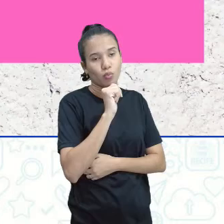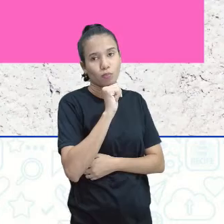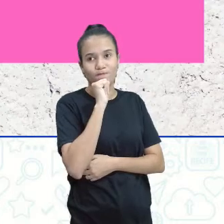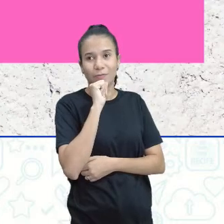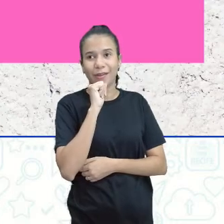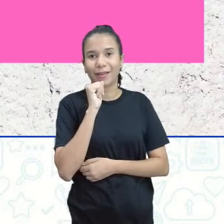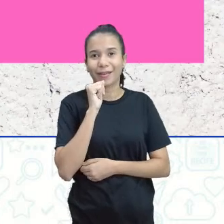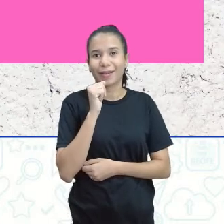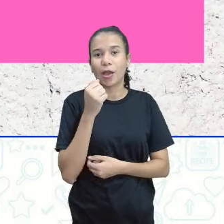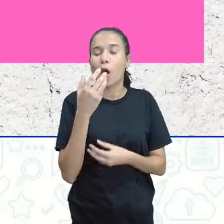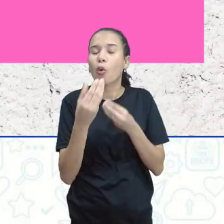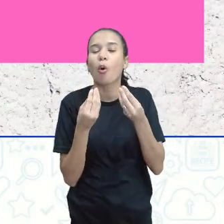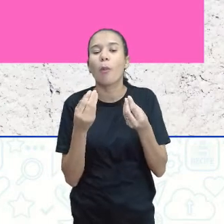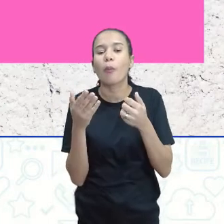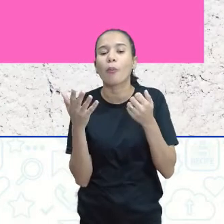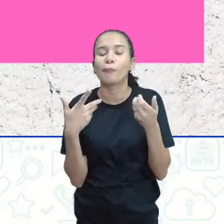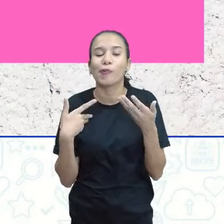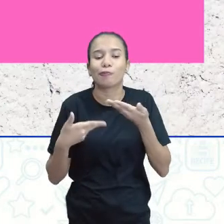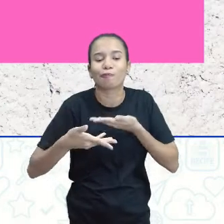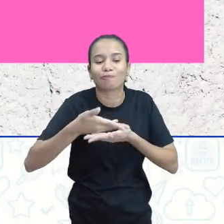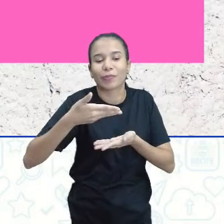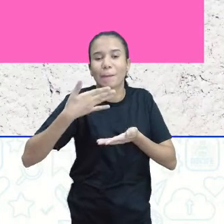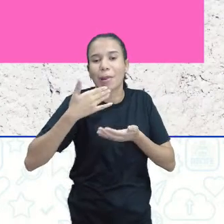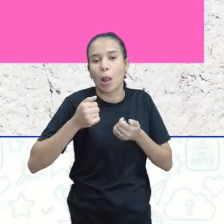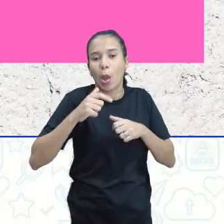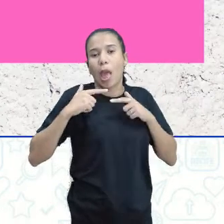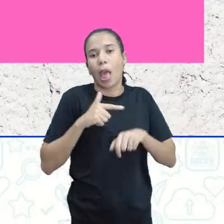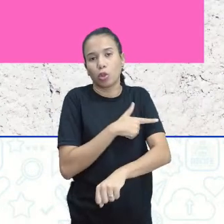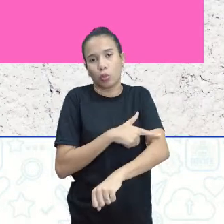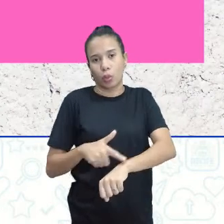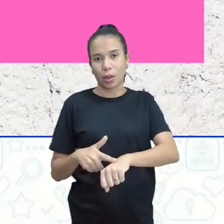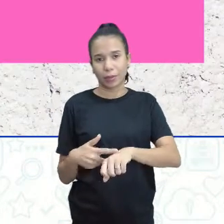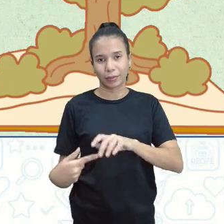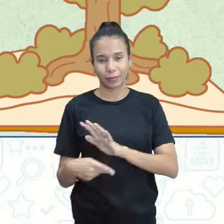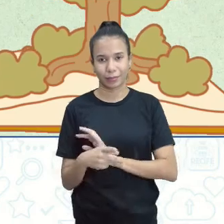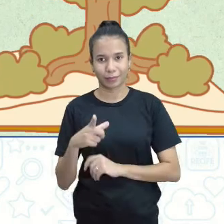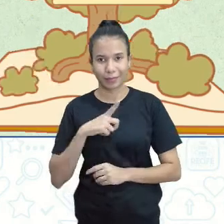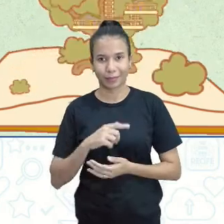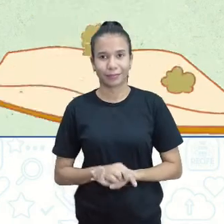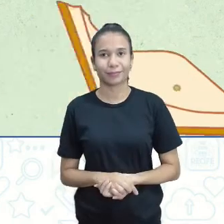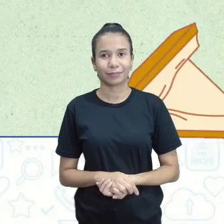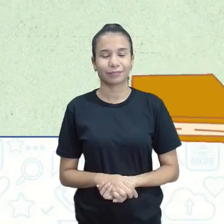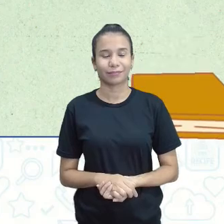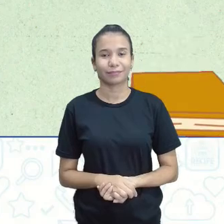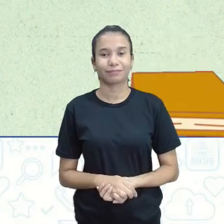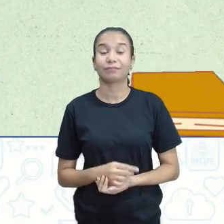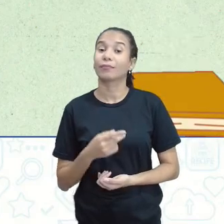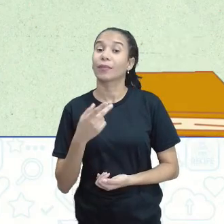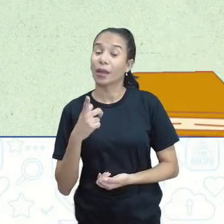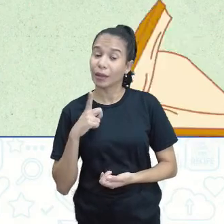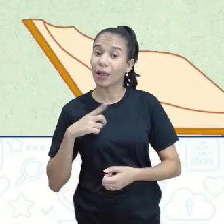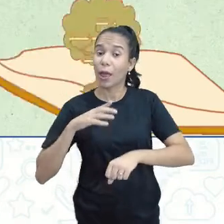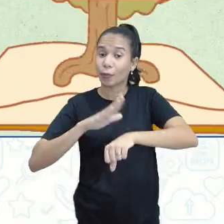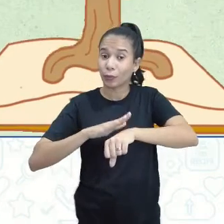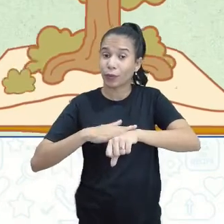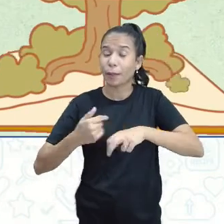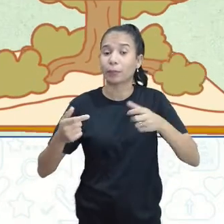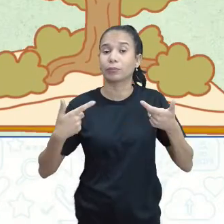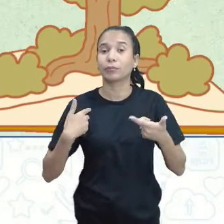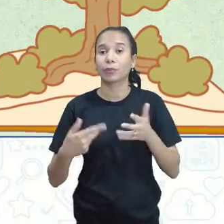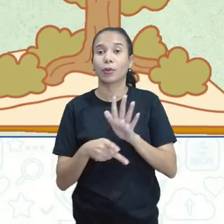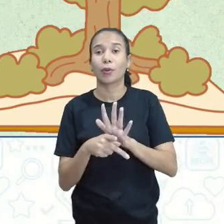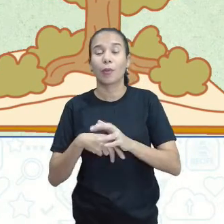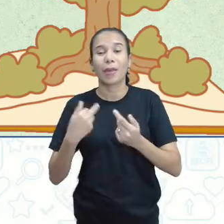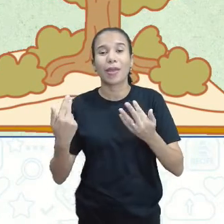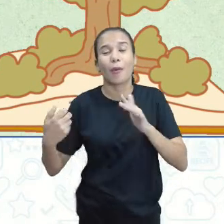quase como para atenuar o impacto. Mas, na verdade, deveria ser usado vim, né? Situa no tempo contos, lendas e